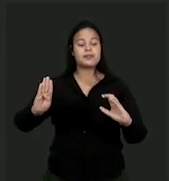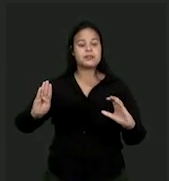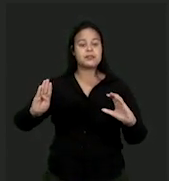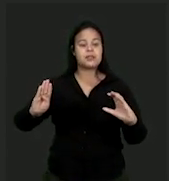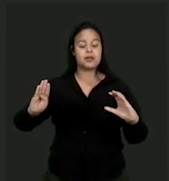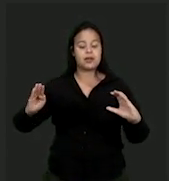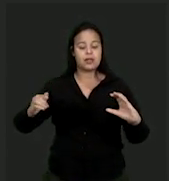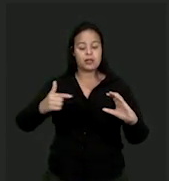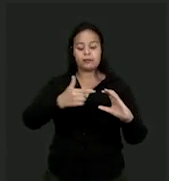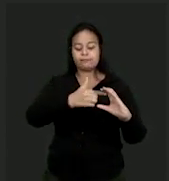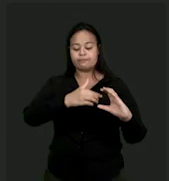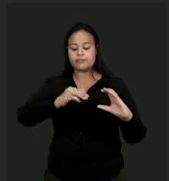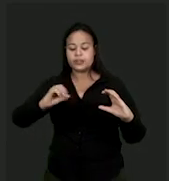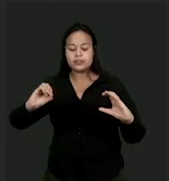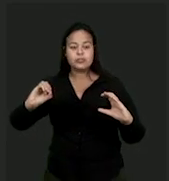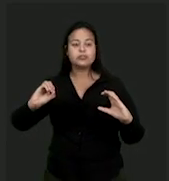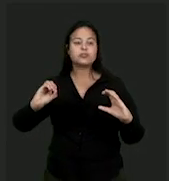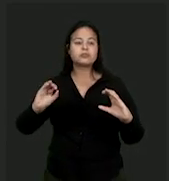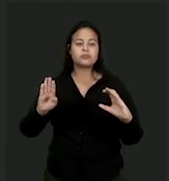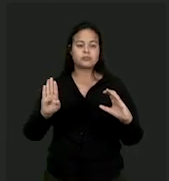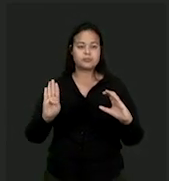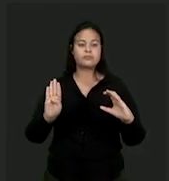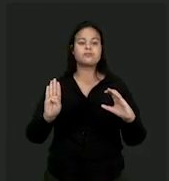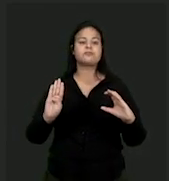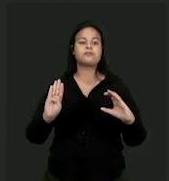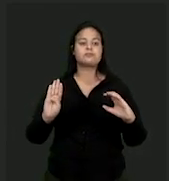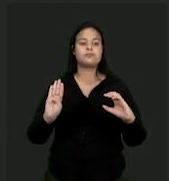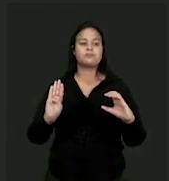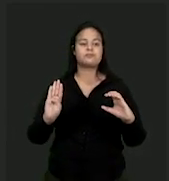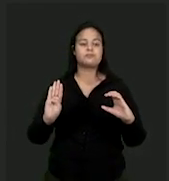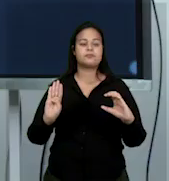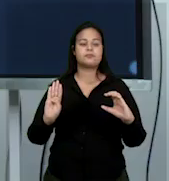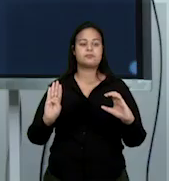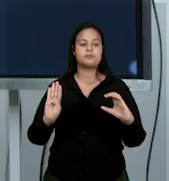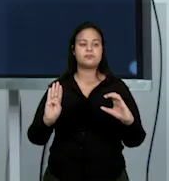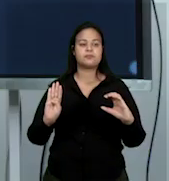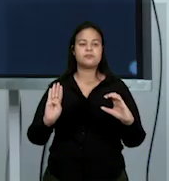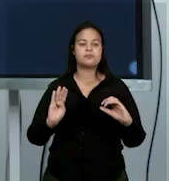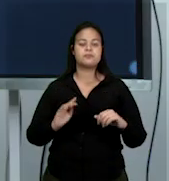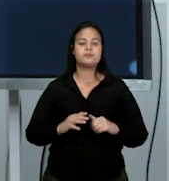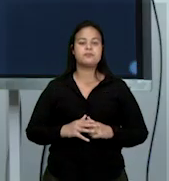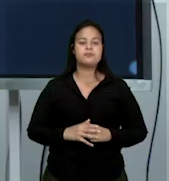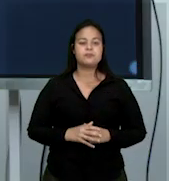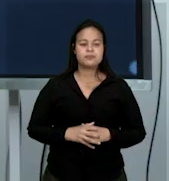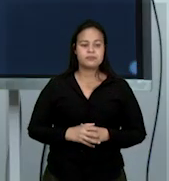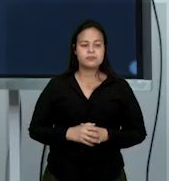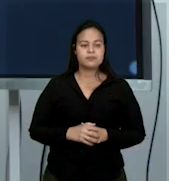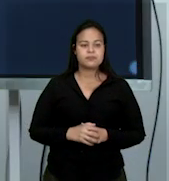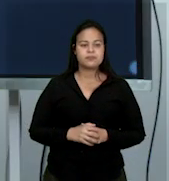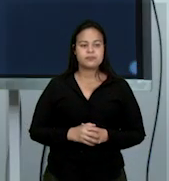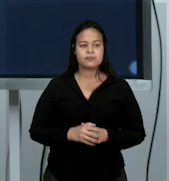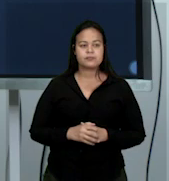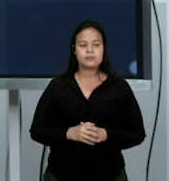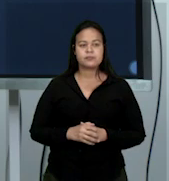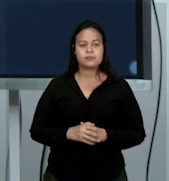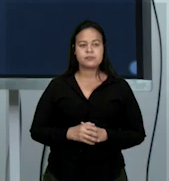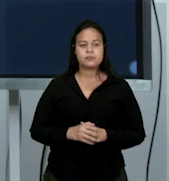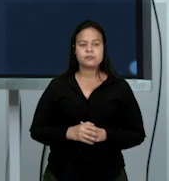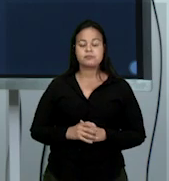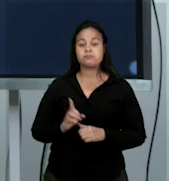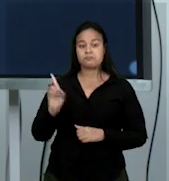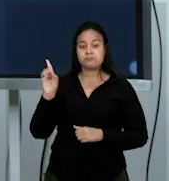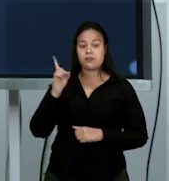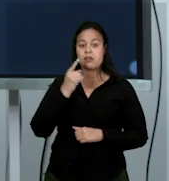então de B até C, esse pedaço aqui todo, deixa eu ligar a caneta só um momentinho. Esse pedaço aqui,